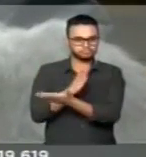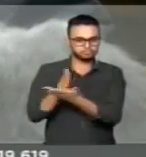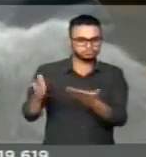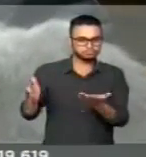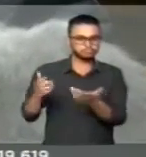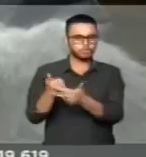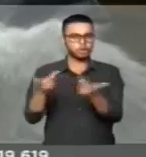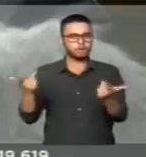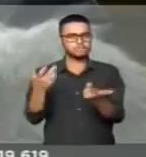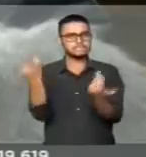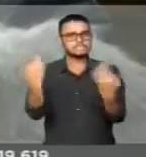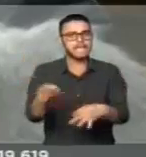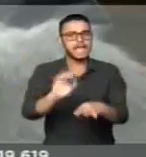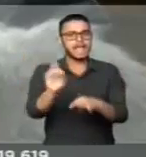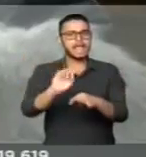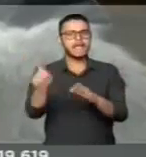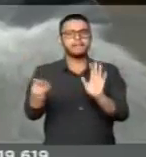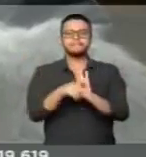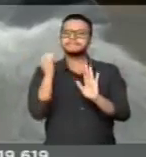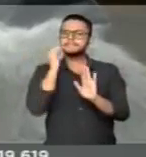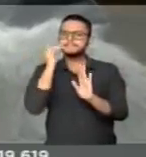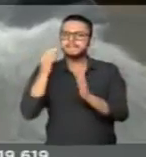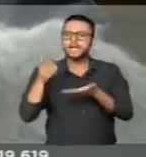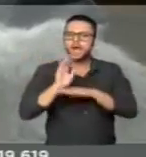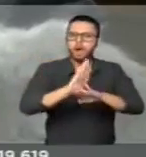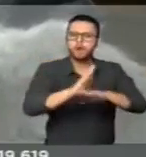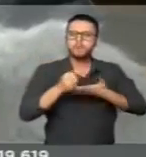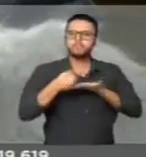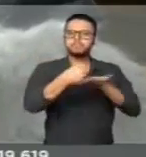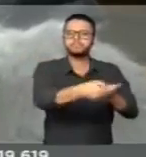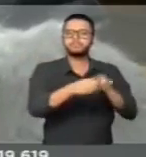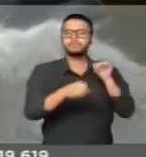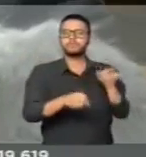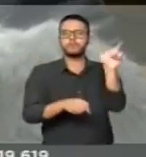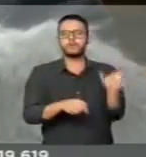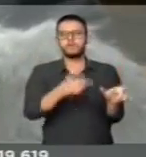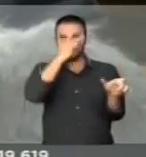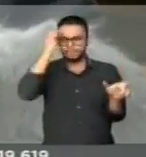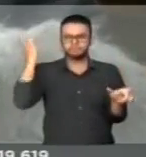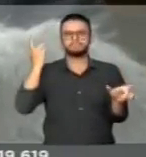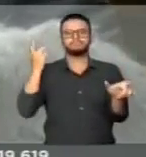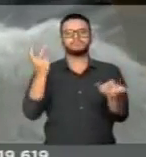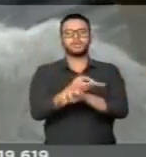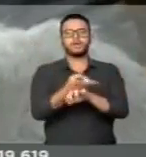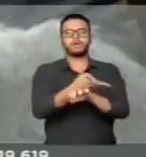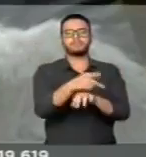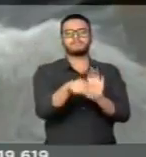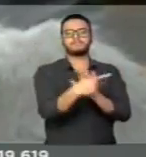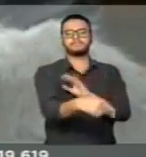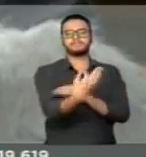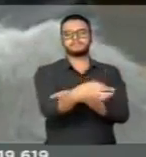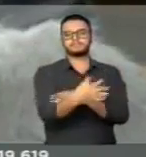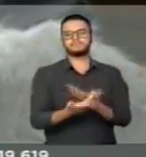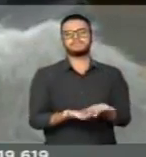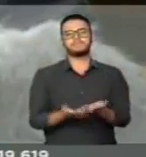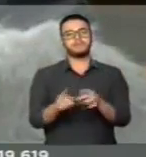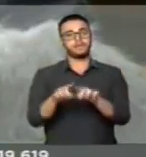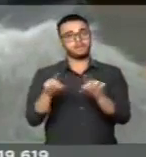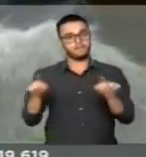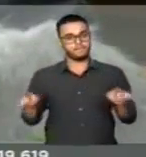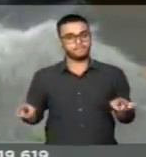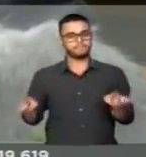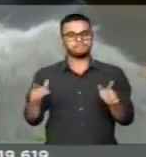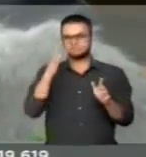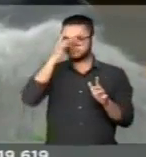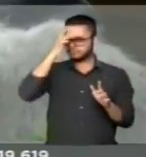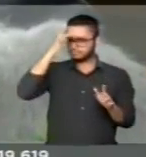razoável de contribuir para o esclarecimento do objeto da presente investigação. Alegam que